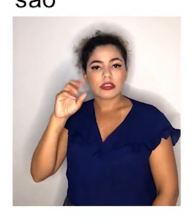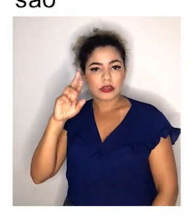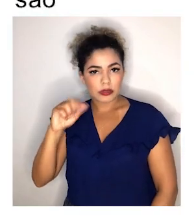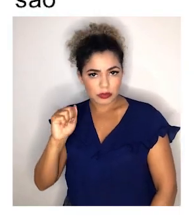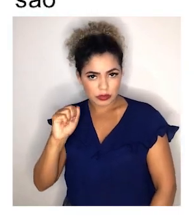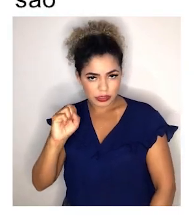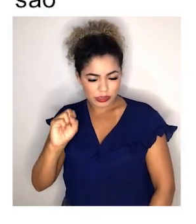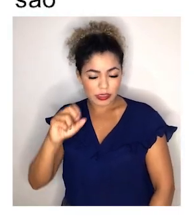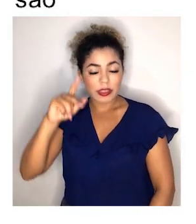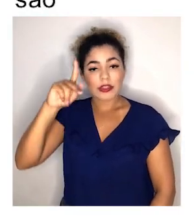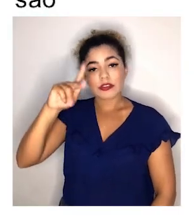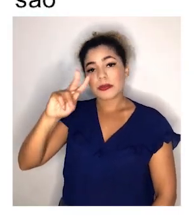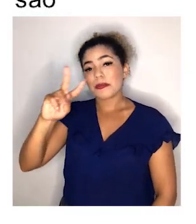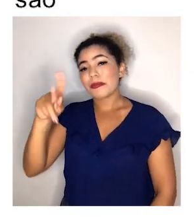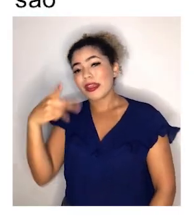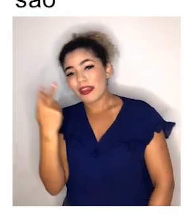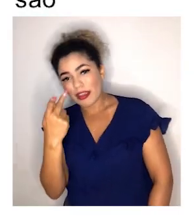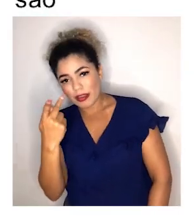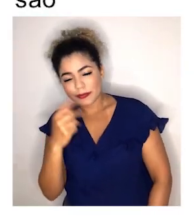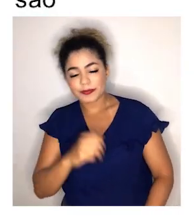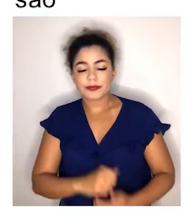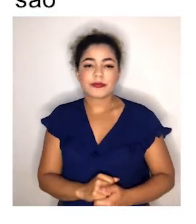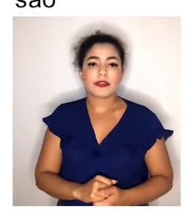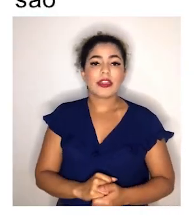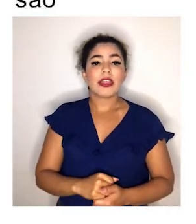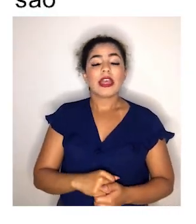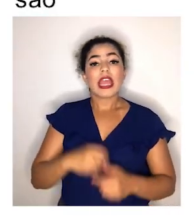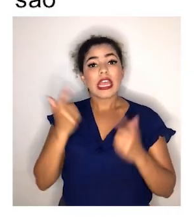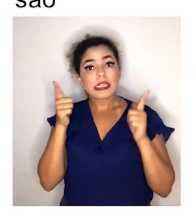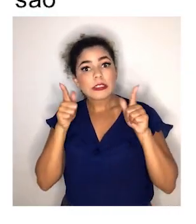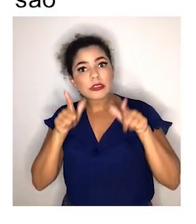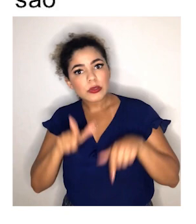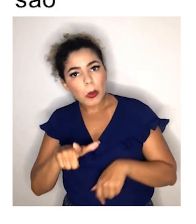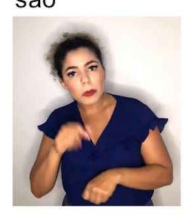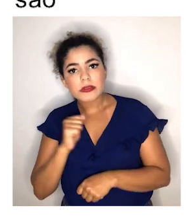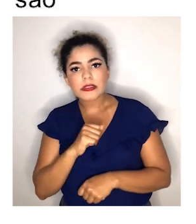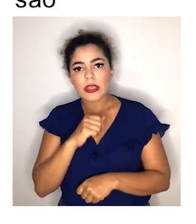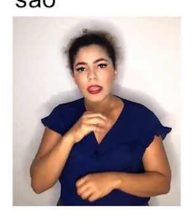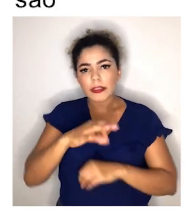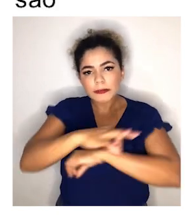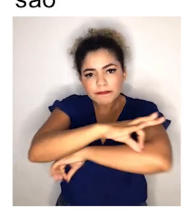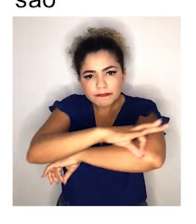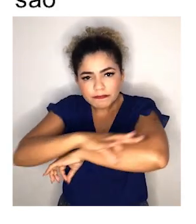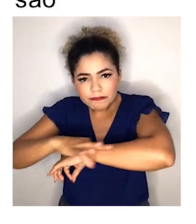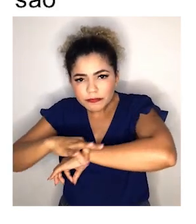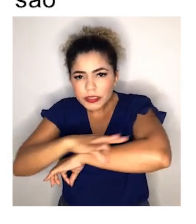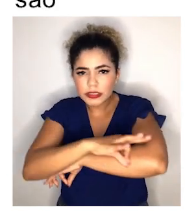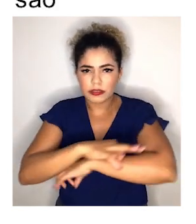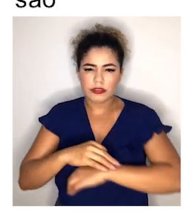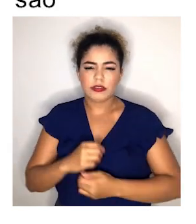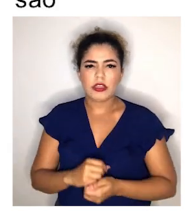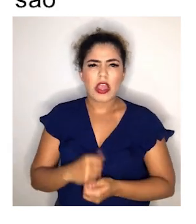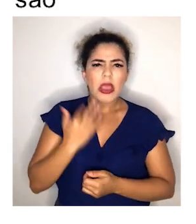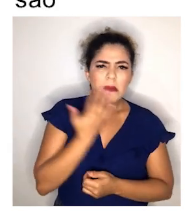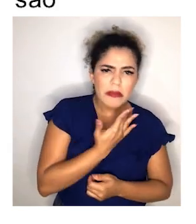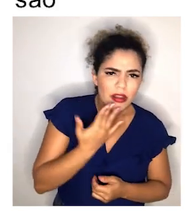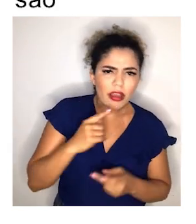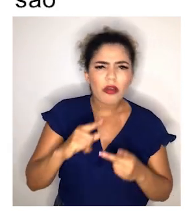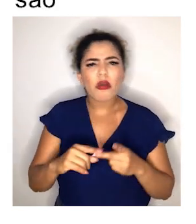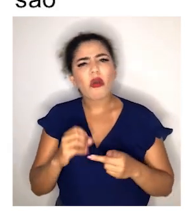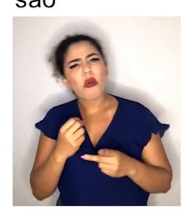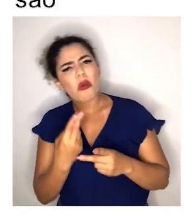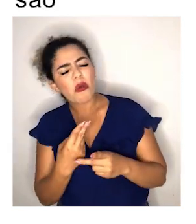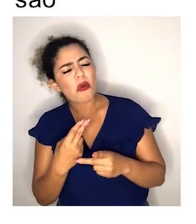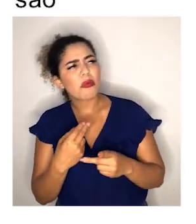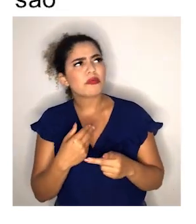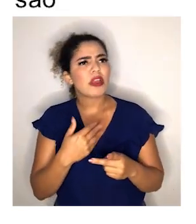São substâncias, produtos, materiais que são classificados, que conseguem medir essa escala, ou pela